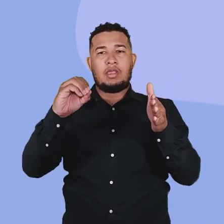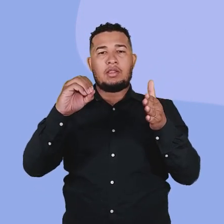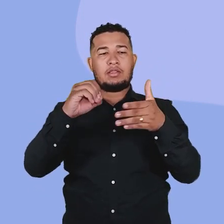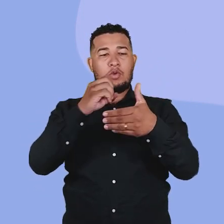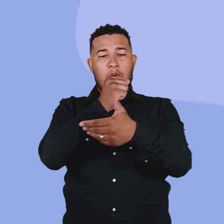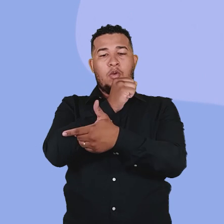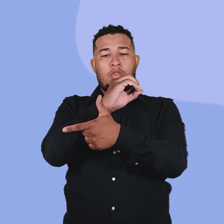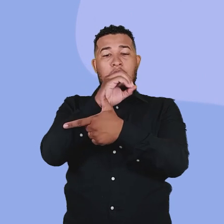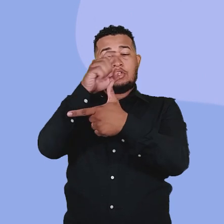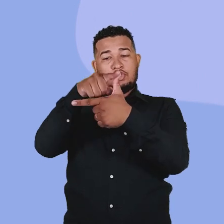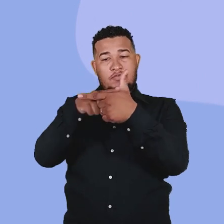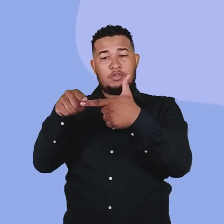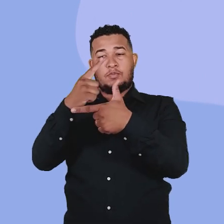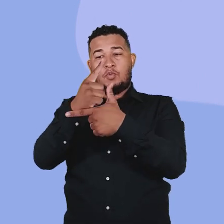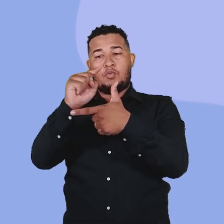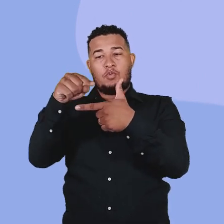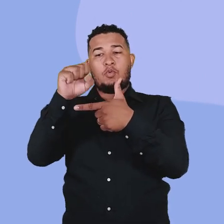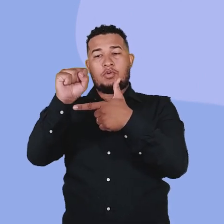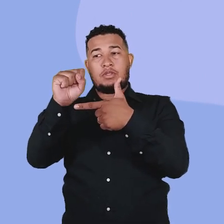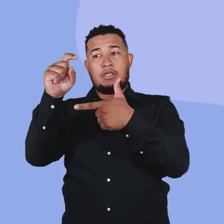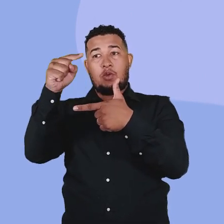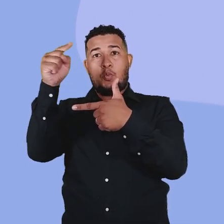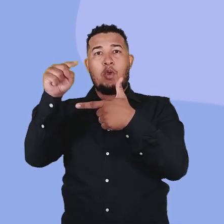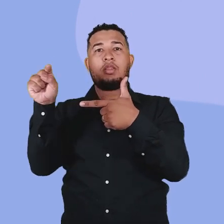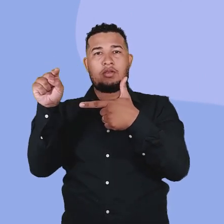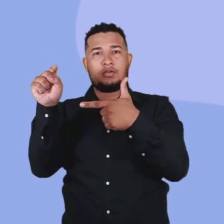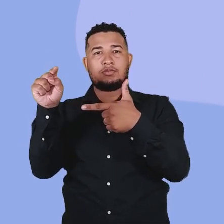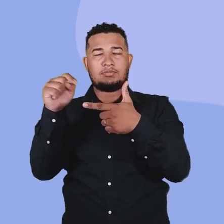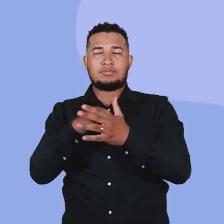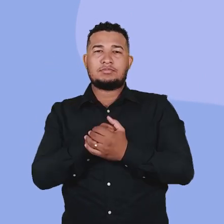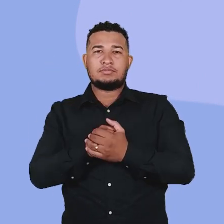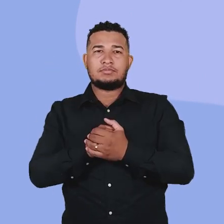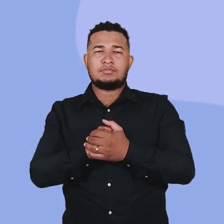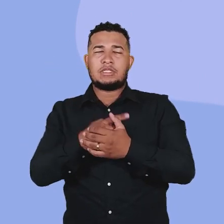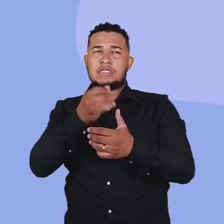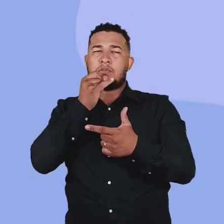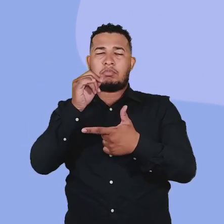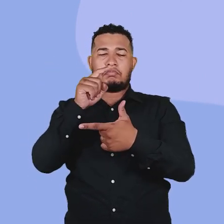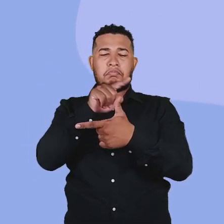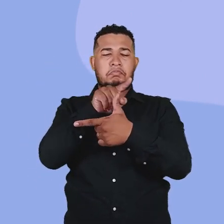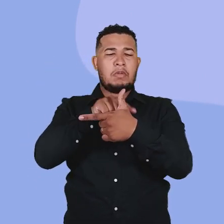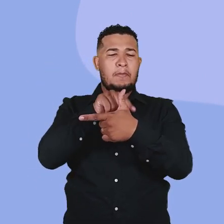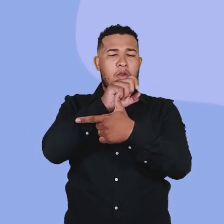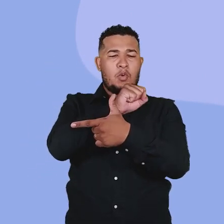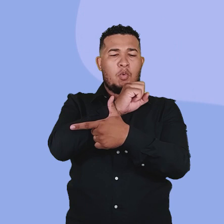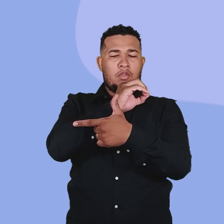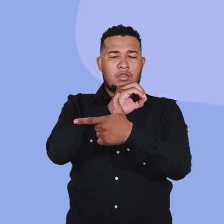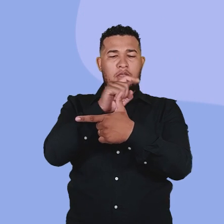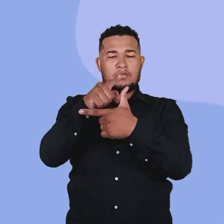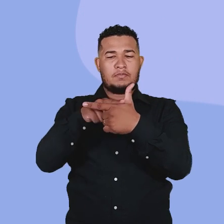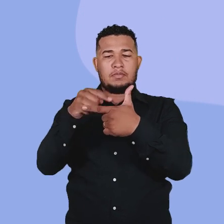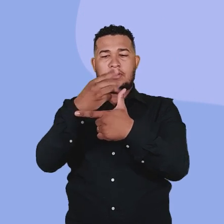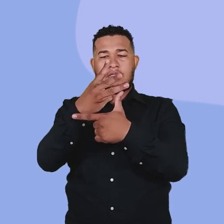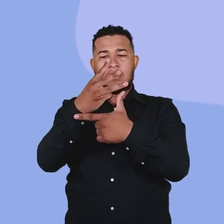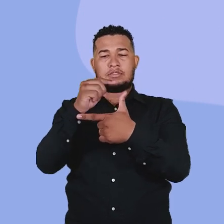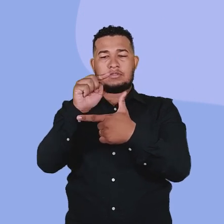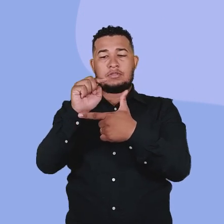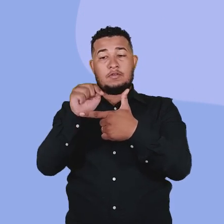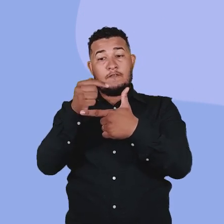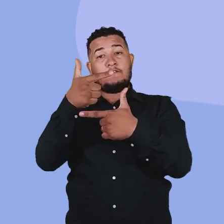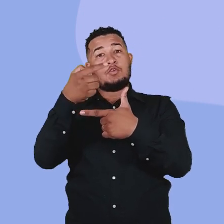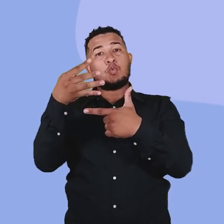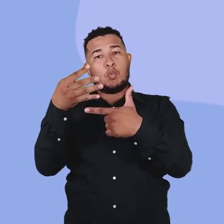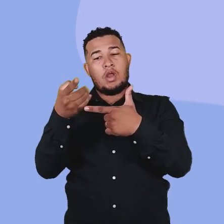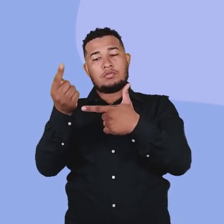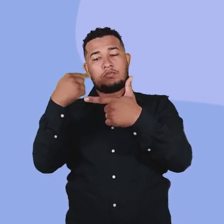80 dividido por 1,80 ao quadrado. Então, 80 dividido por